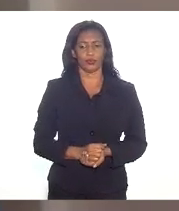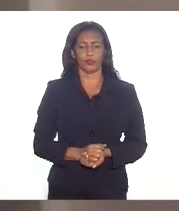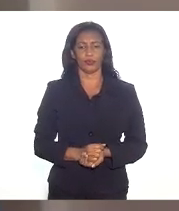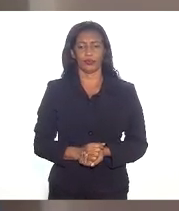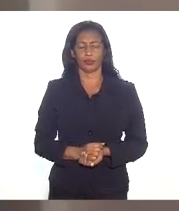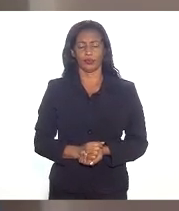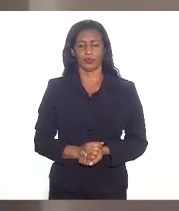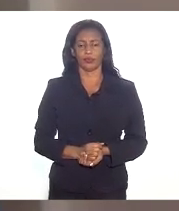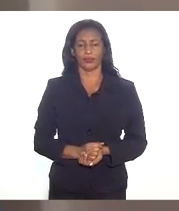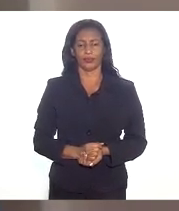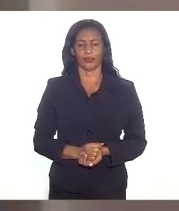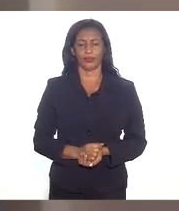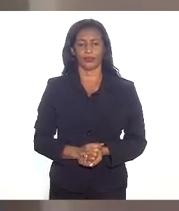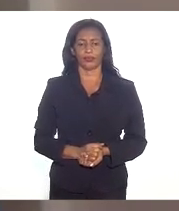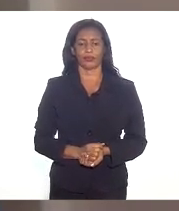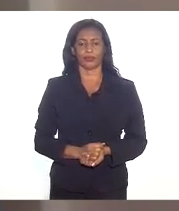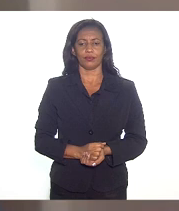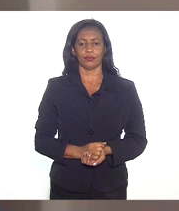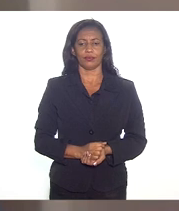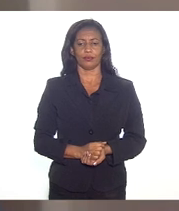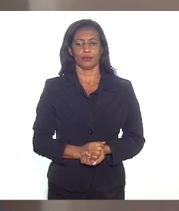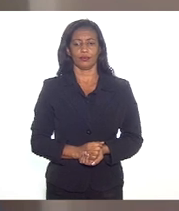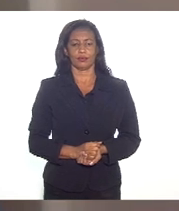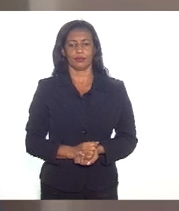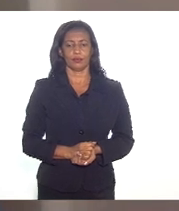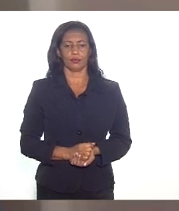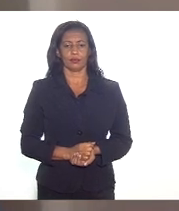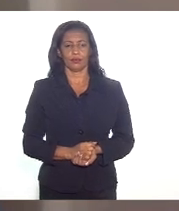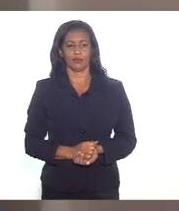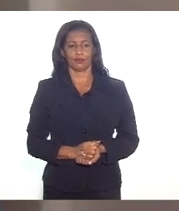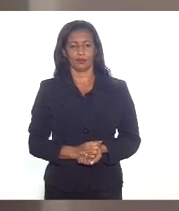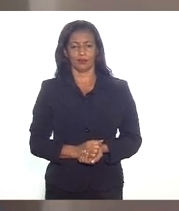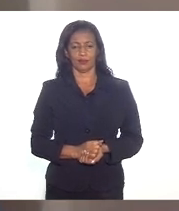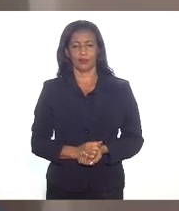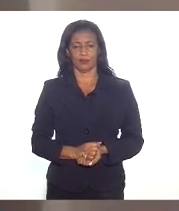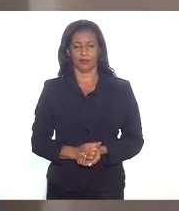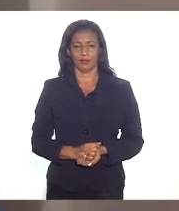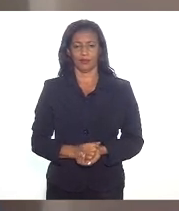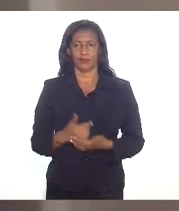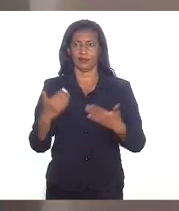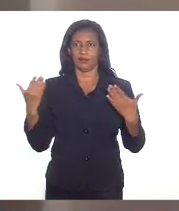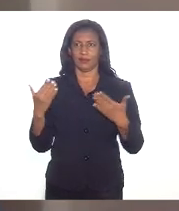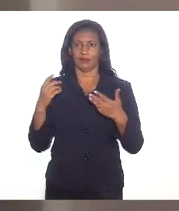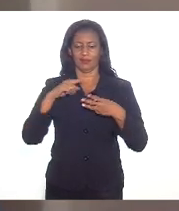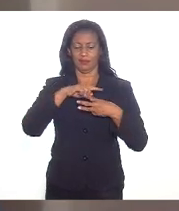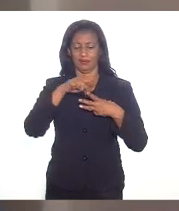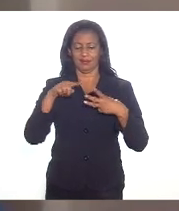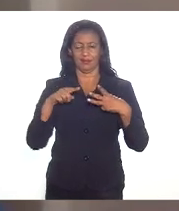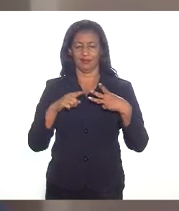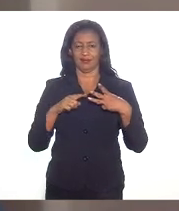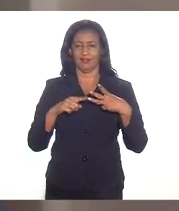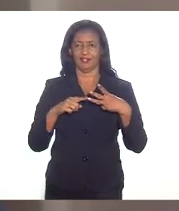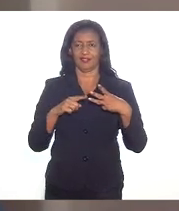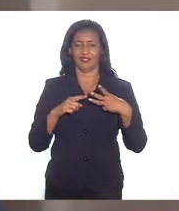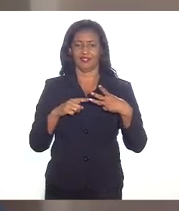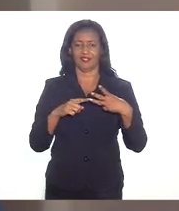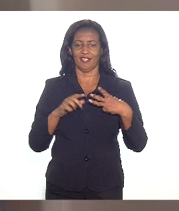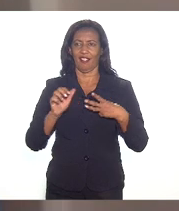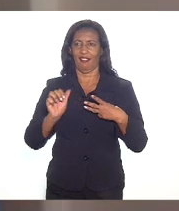Essa aí até na reunião de... Somos três, Osório. Somos três. Ok. Obrigado pela